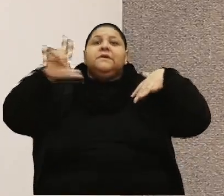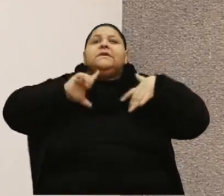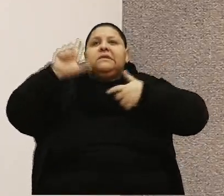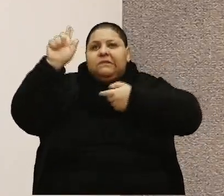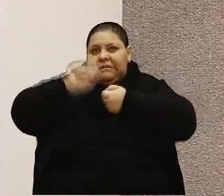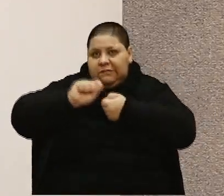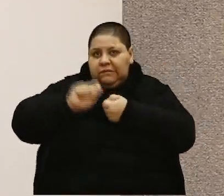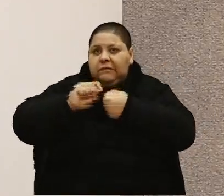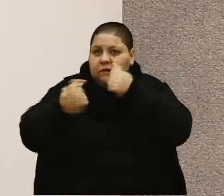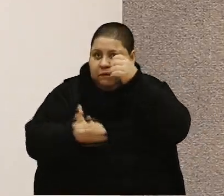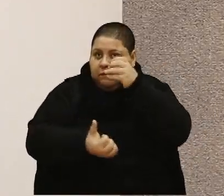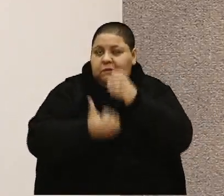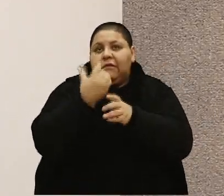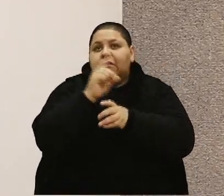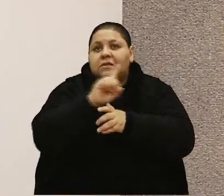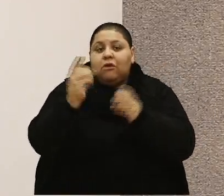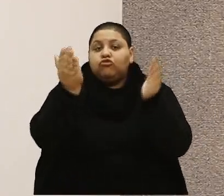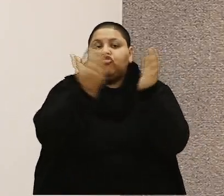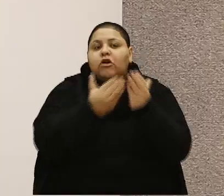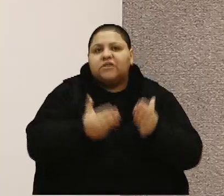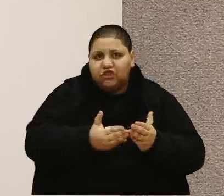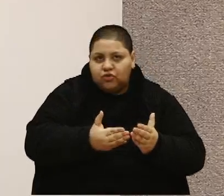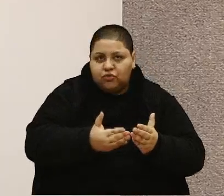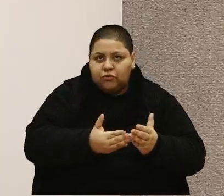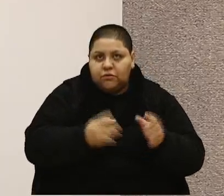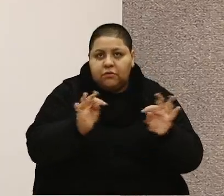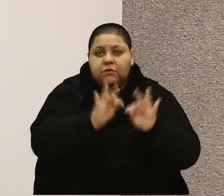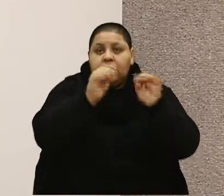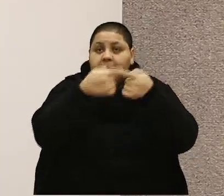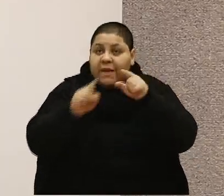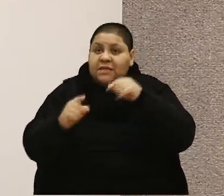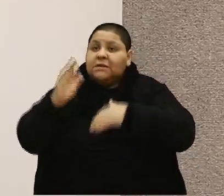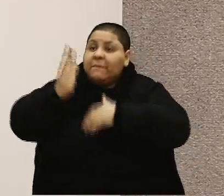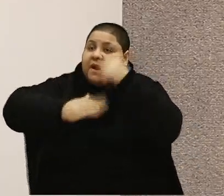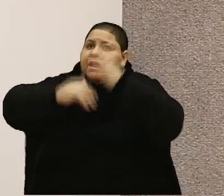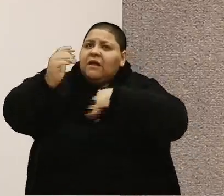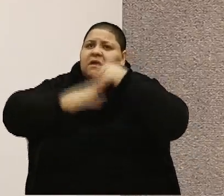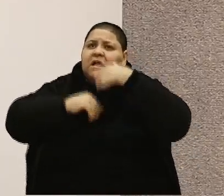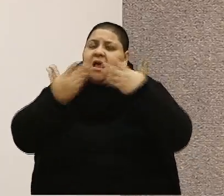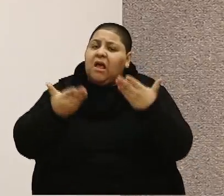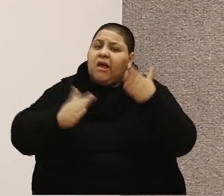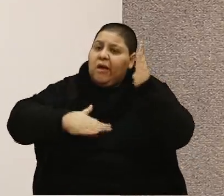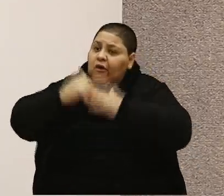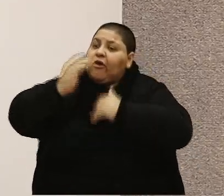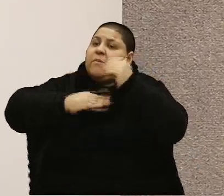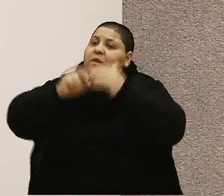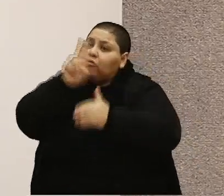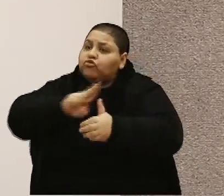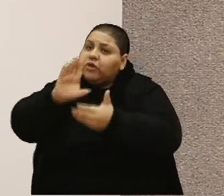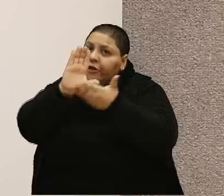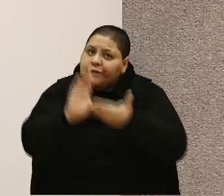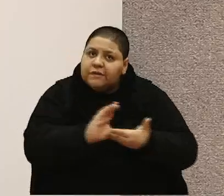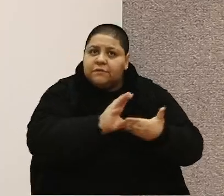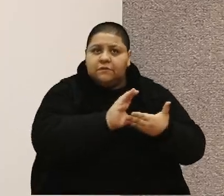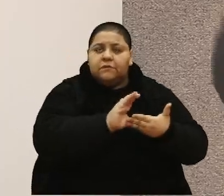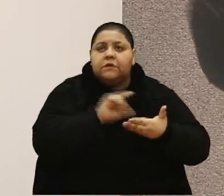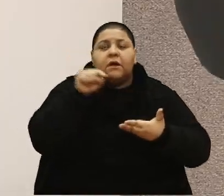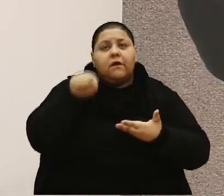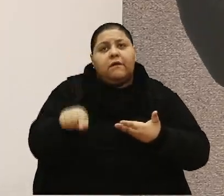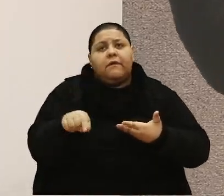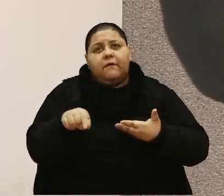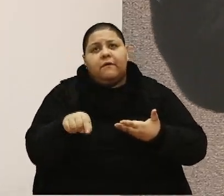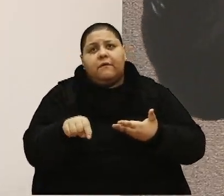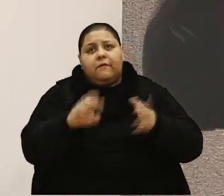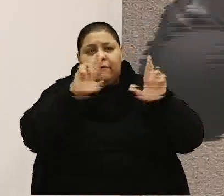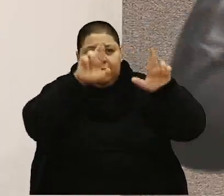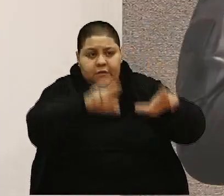fazer implementação, não somente estudo de viabilidade técnica, mas implementar. Agora, implementar com recurso. E aí vem o fator, a gente vai para a